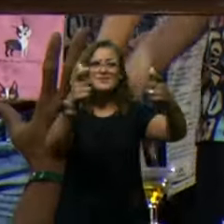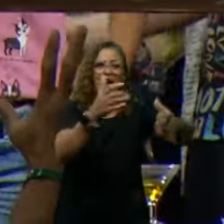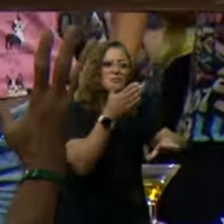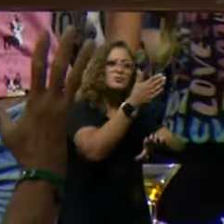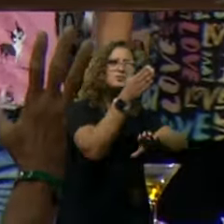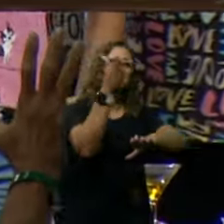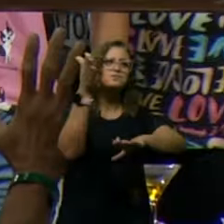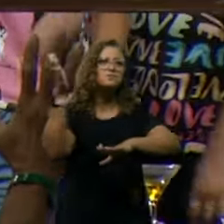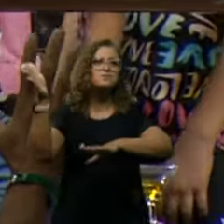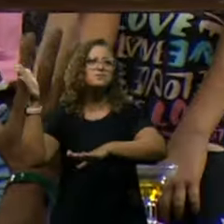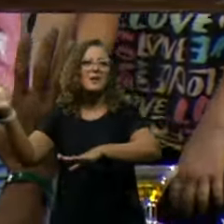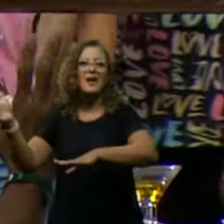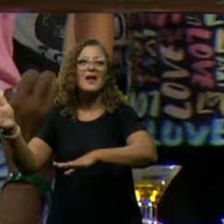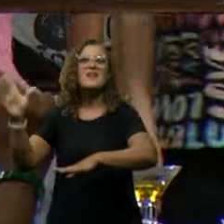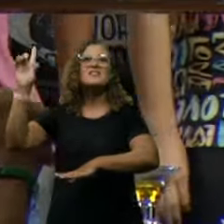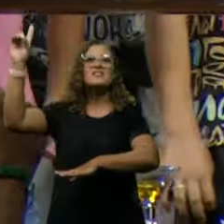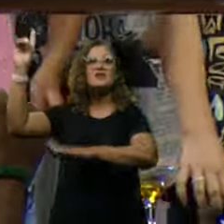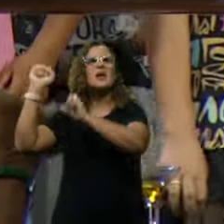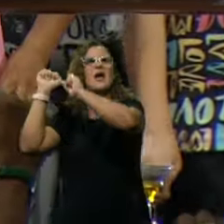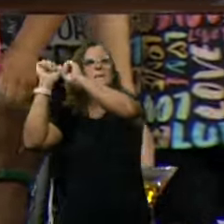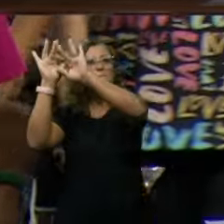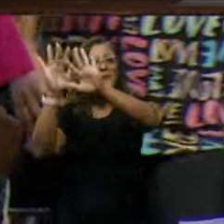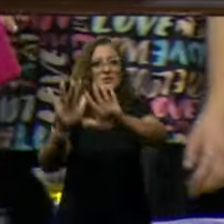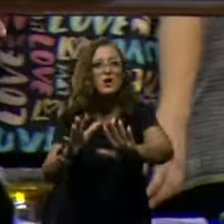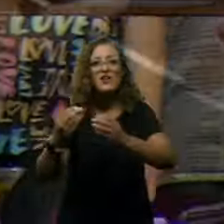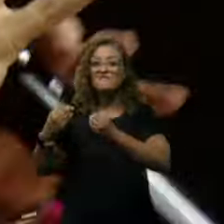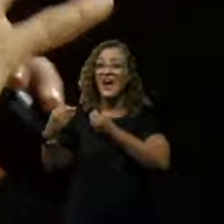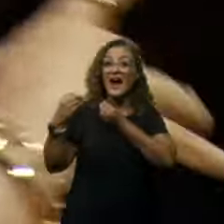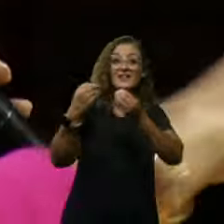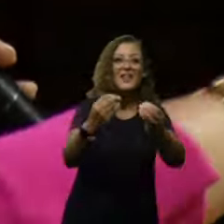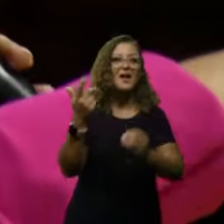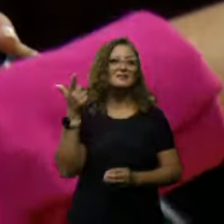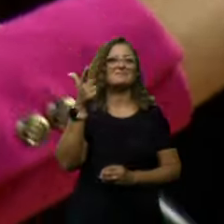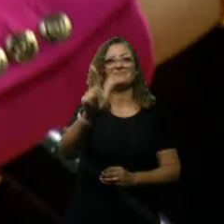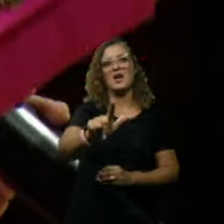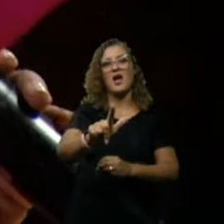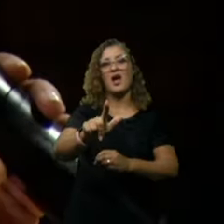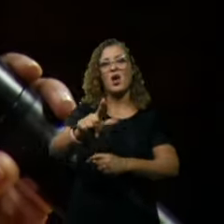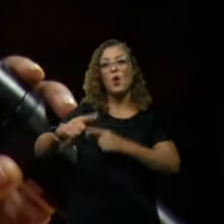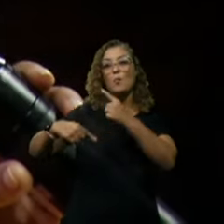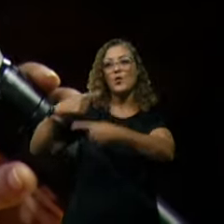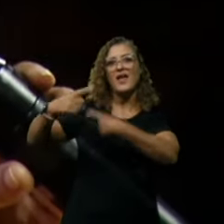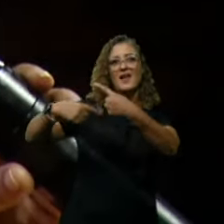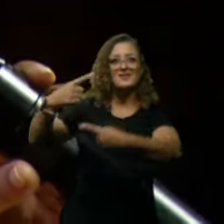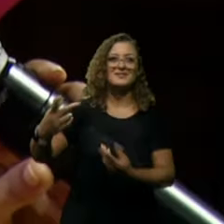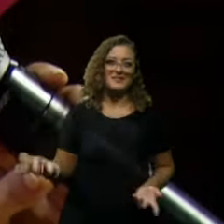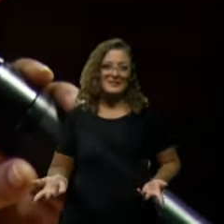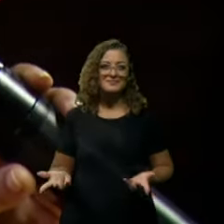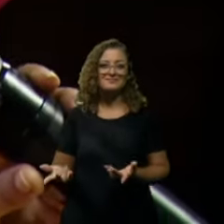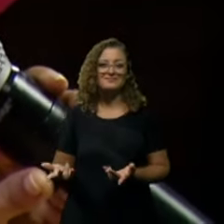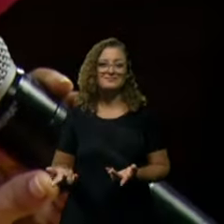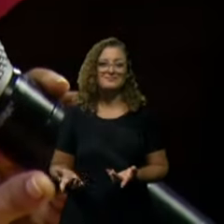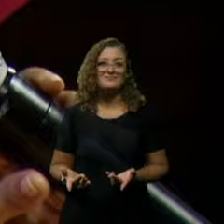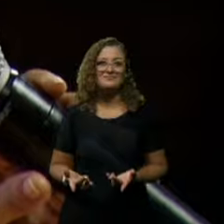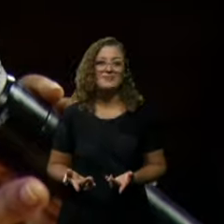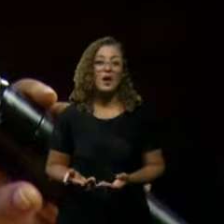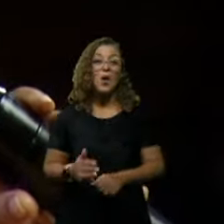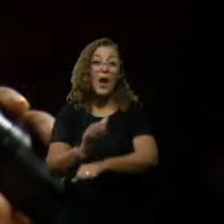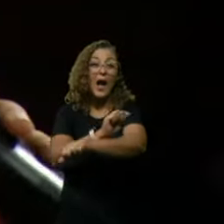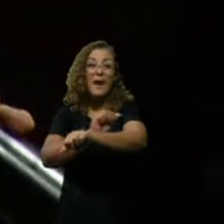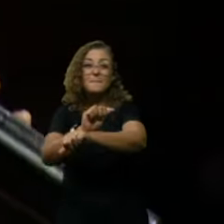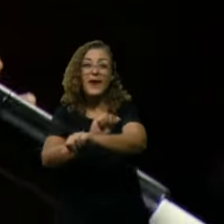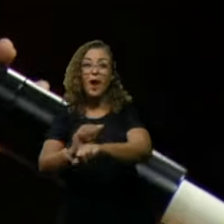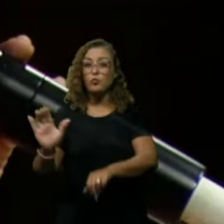teu eu vou te dar por herança é o homem mais rico financeiramente